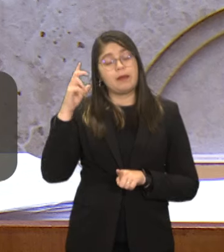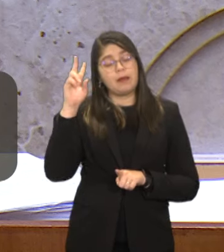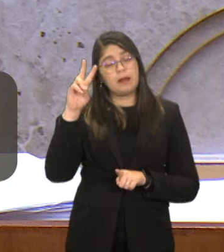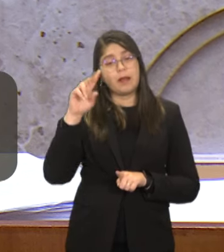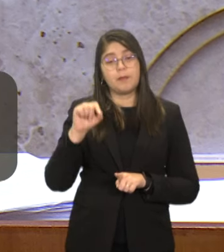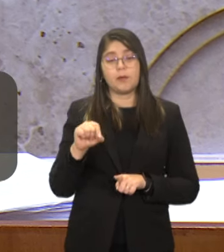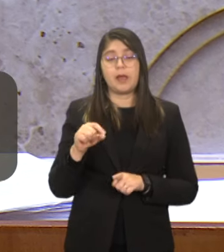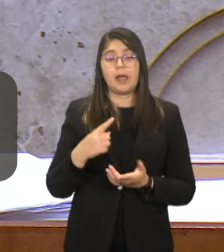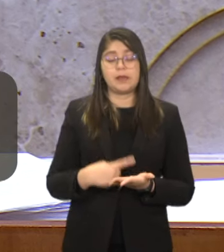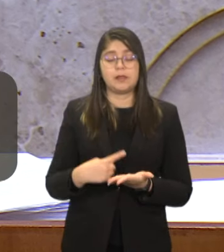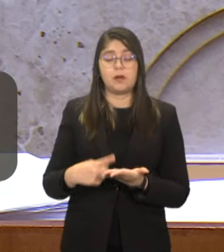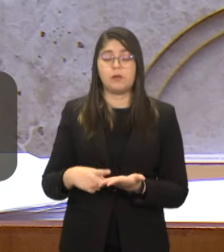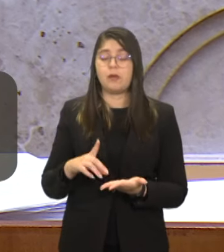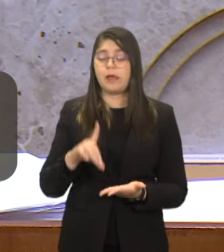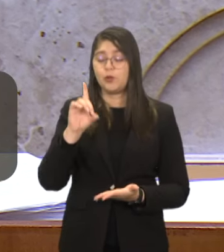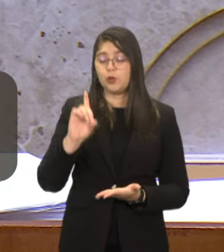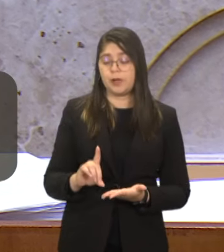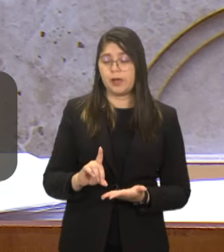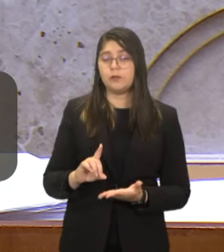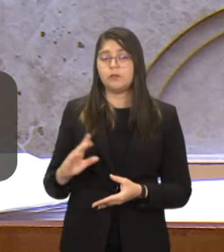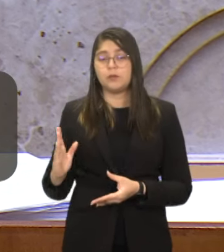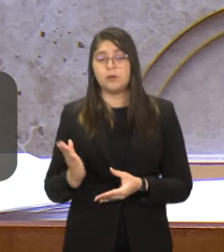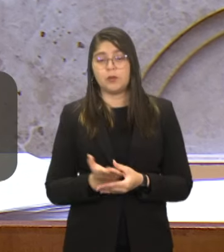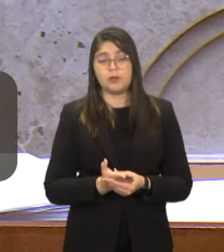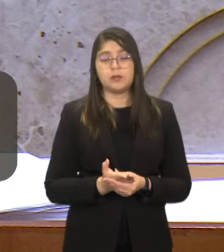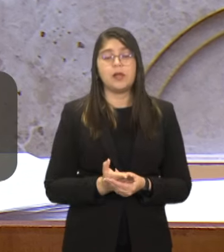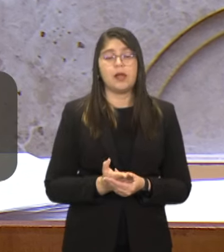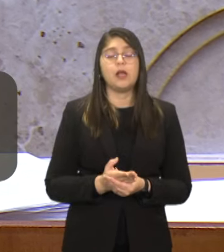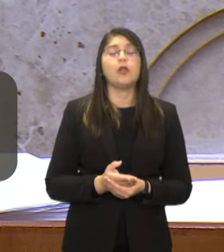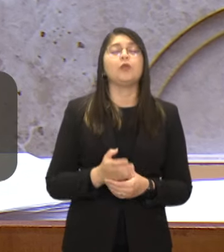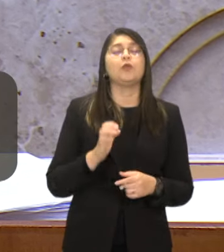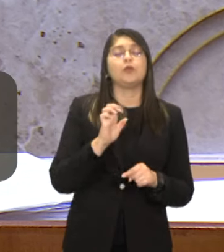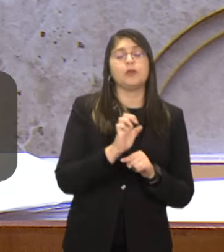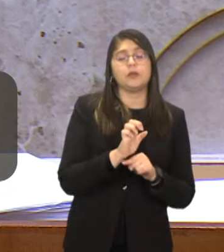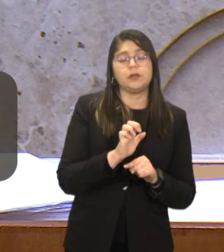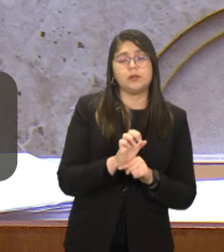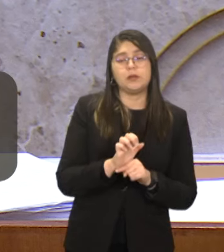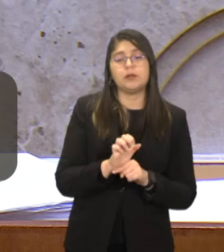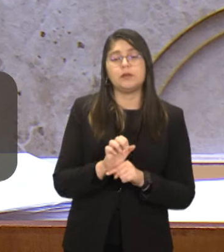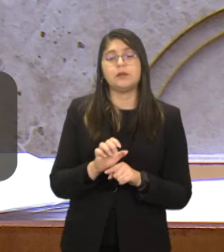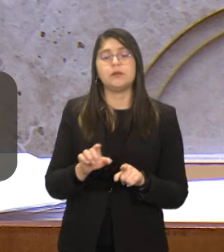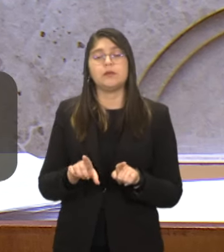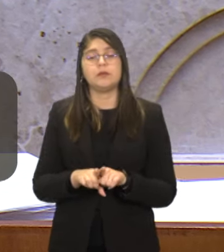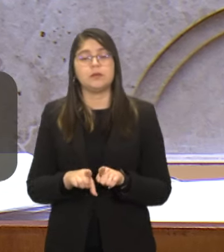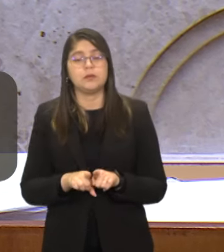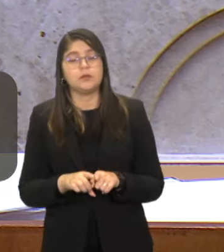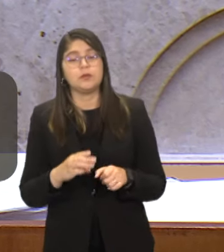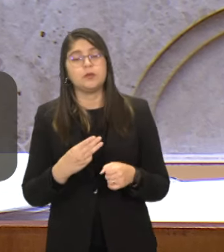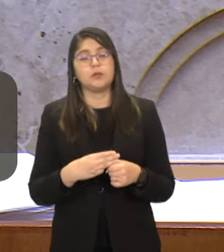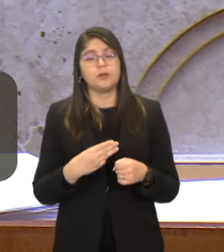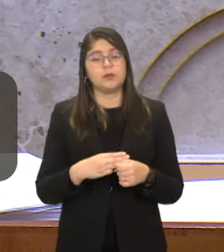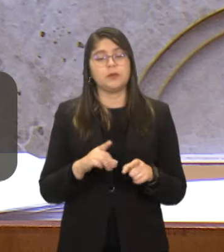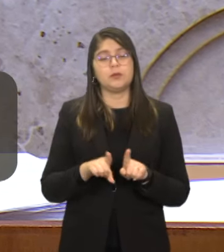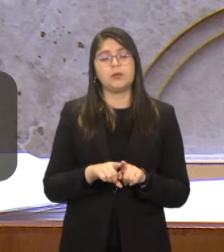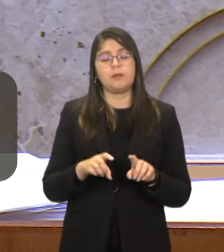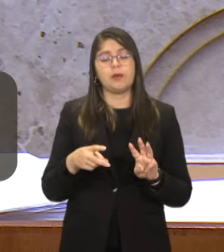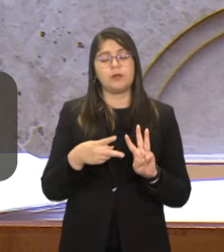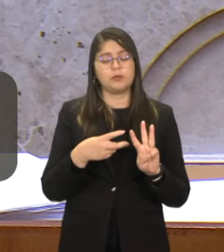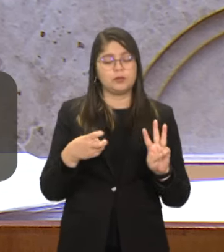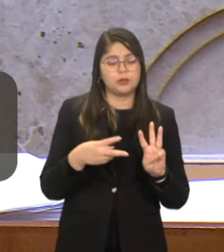ação dos entes federativos municipais, dos indivíduos e dos povos indígenas, quilombolas e